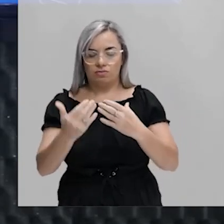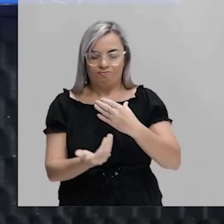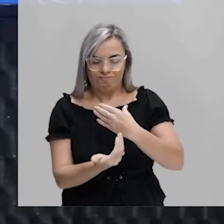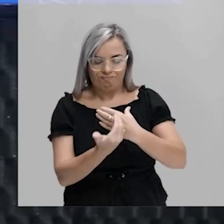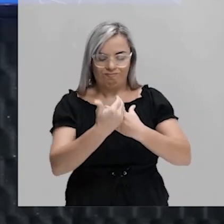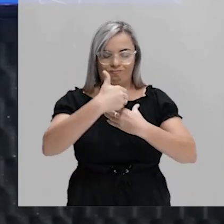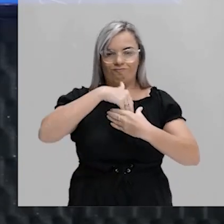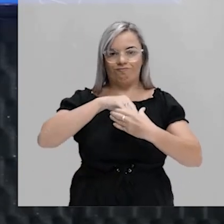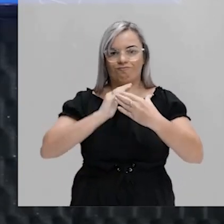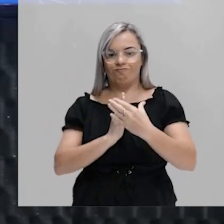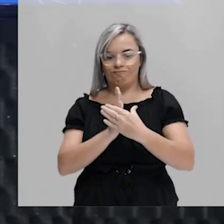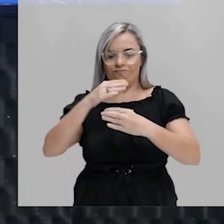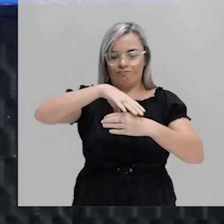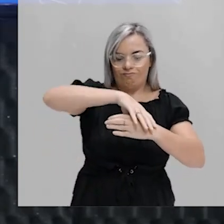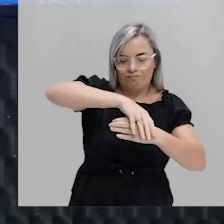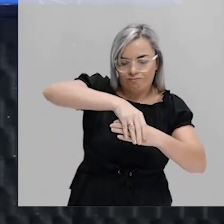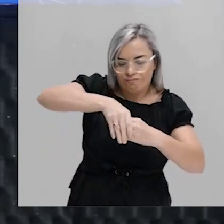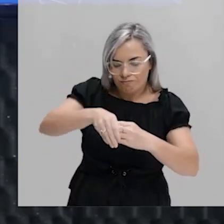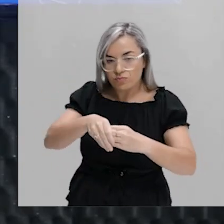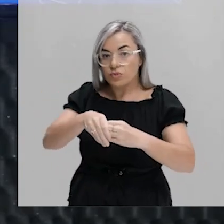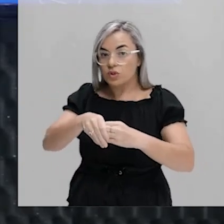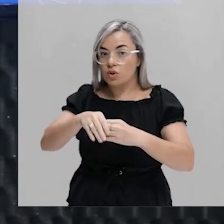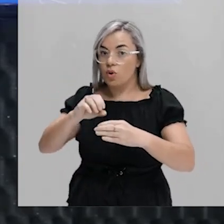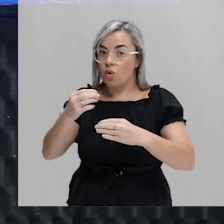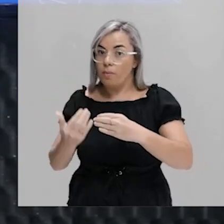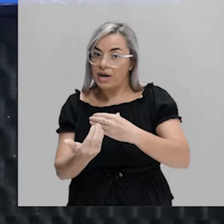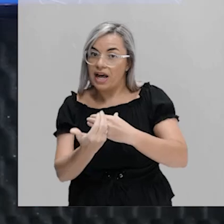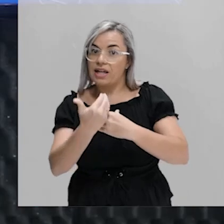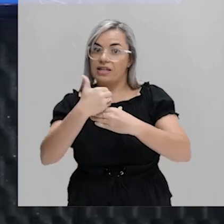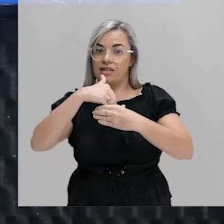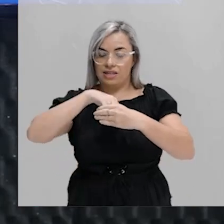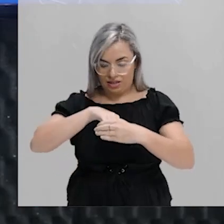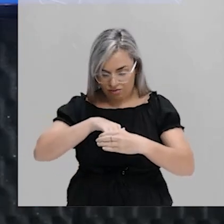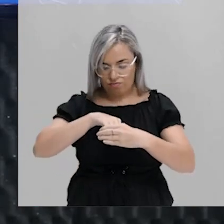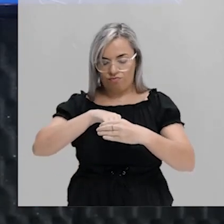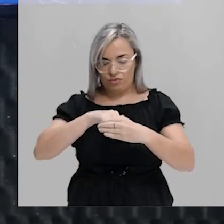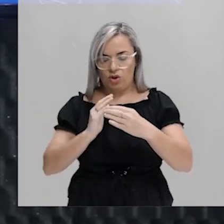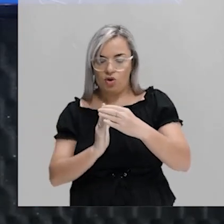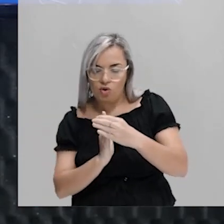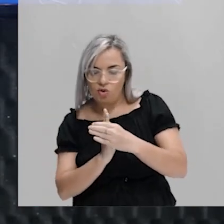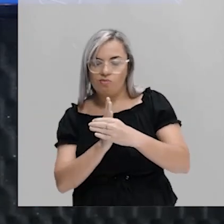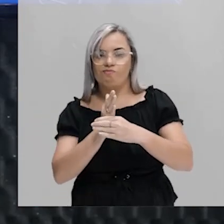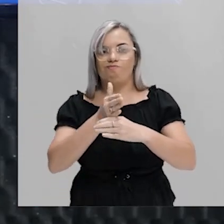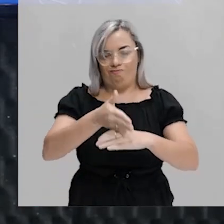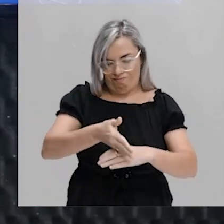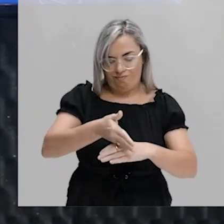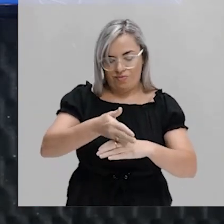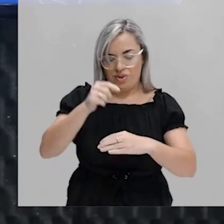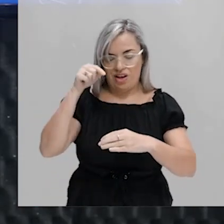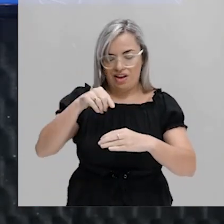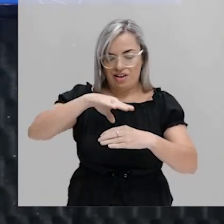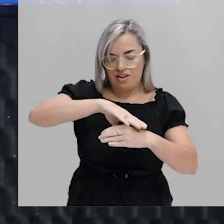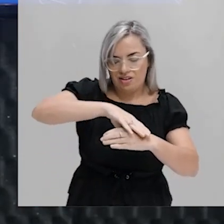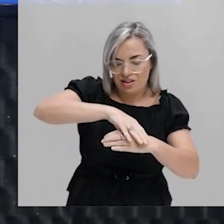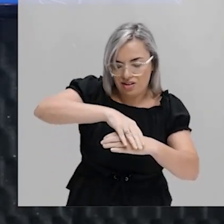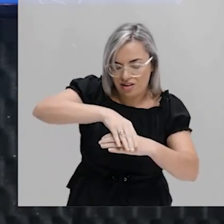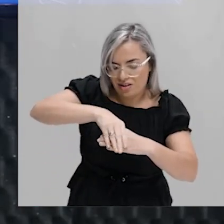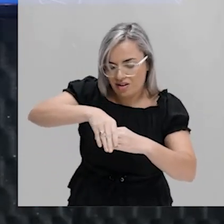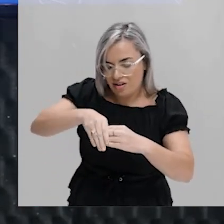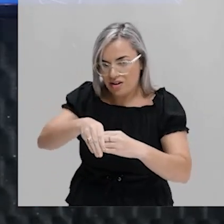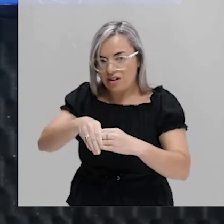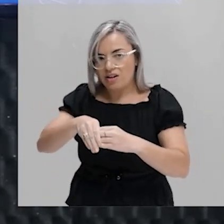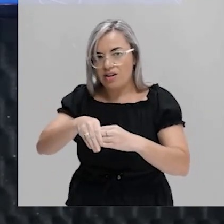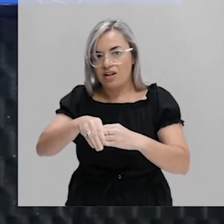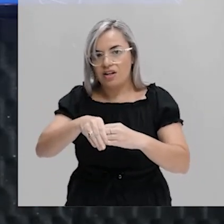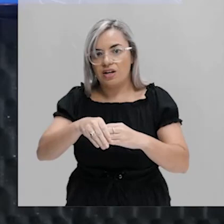essa membrana plasmática, ou para dentro da célula, ou para fora da célula. Então, é ela, a membrana plasmática, que controla